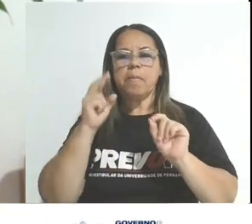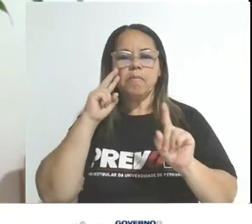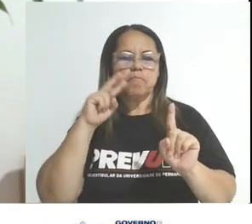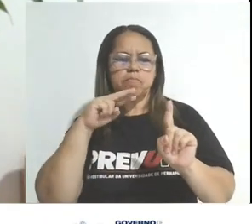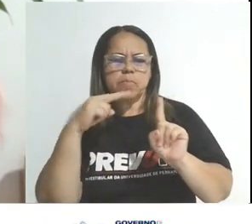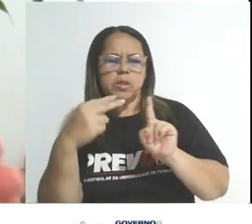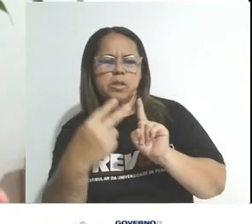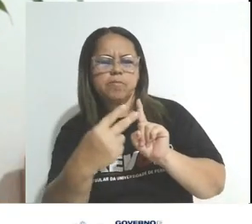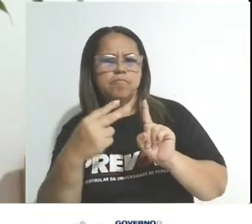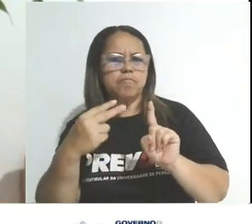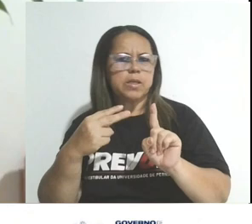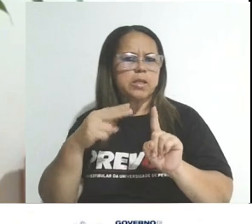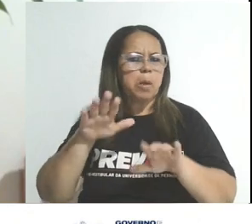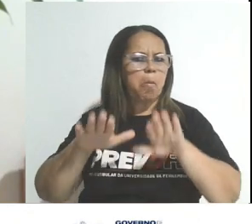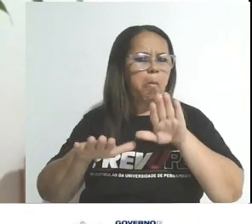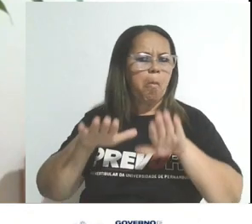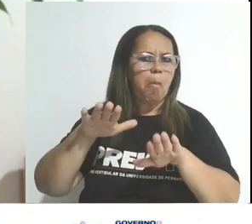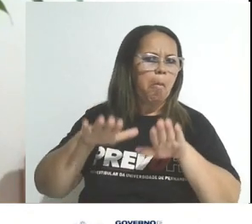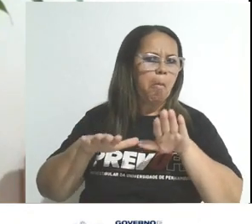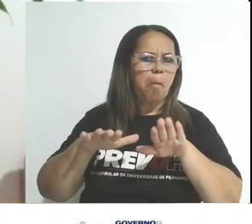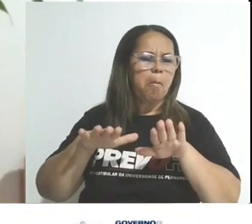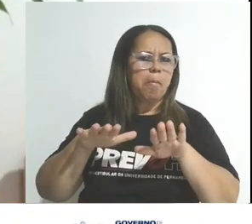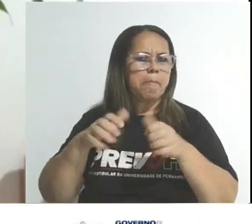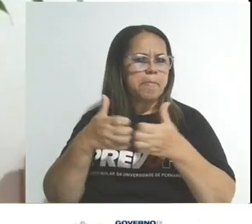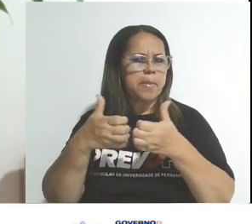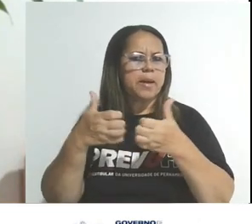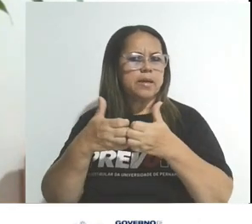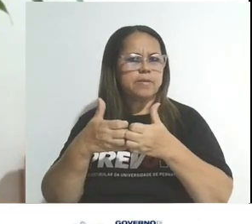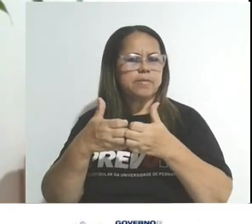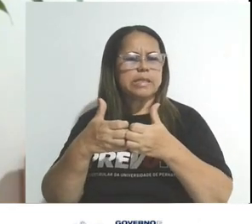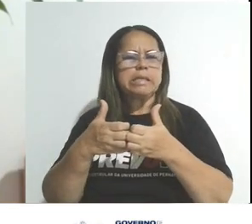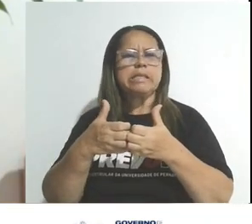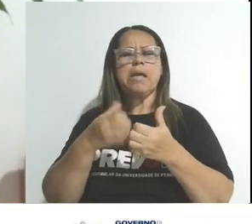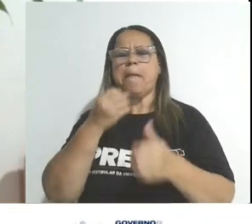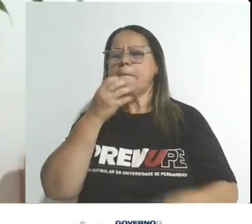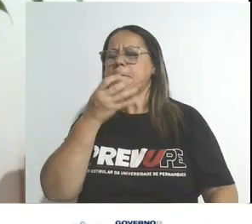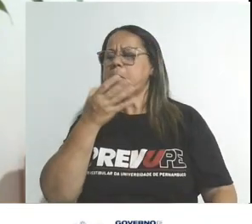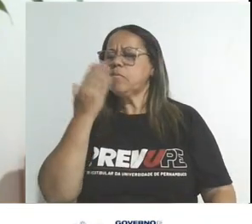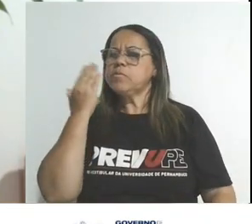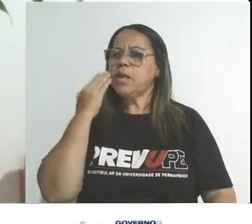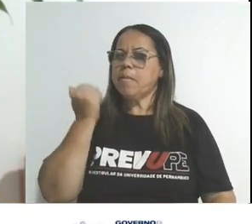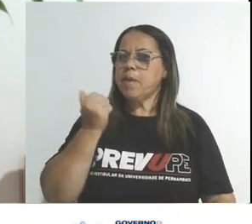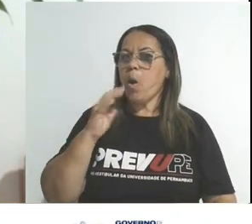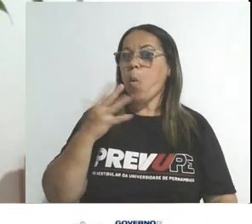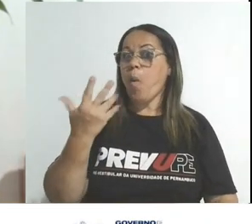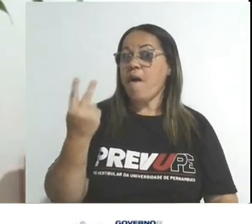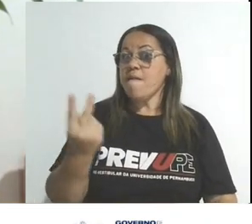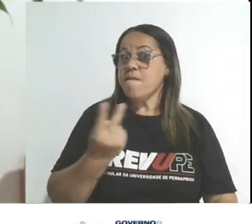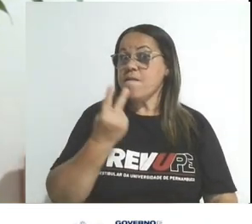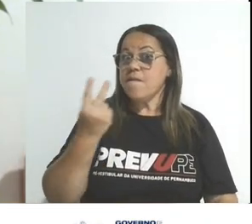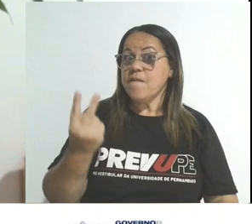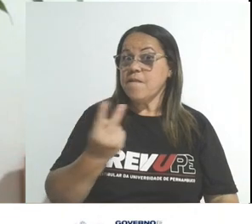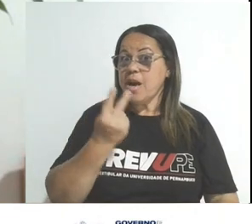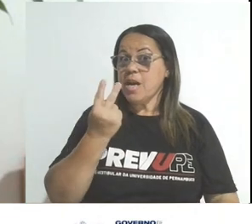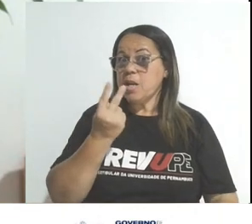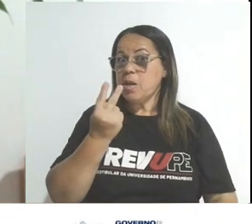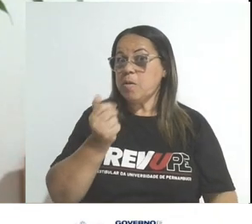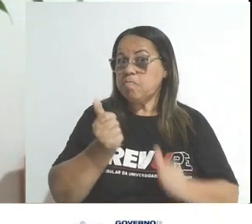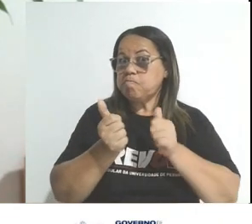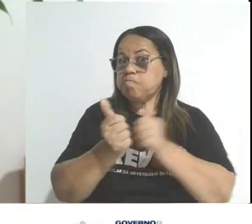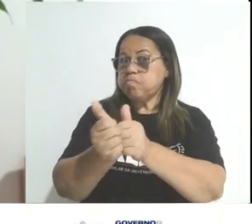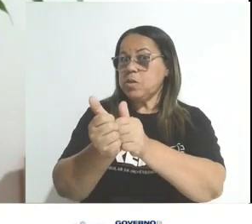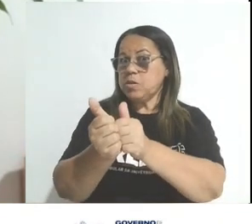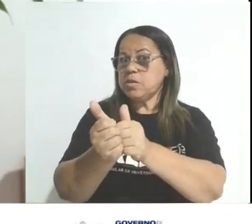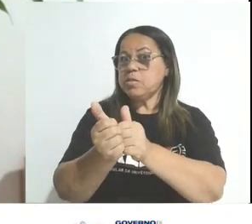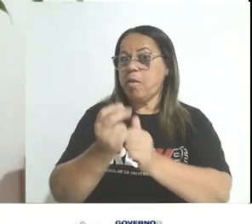de estimativa. Sempre muito bom saber qual o valor estimado daquele